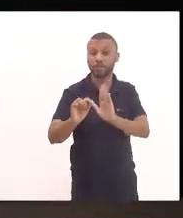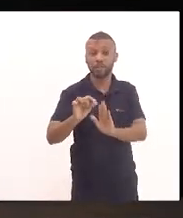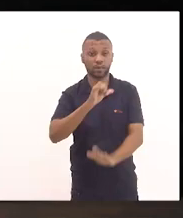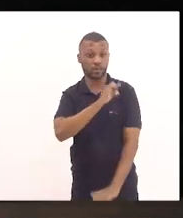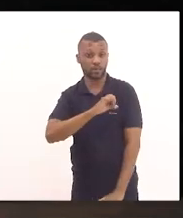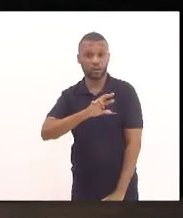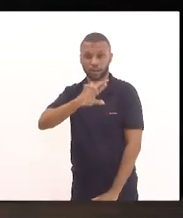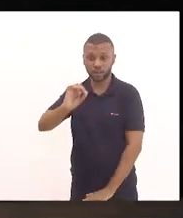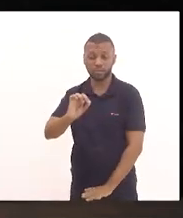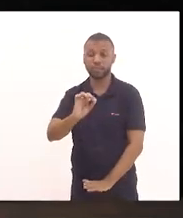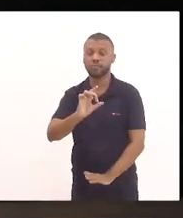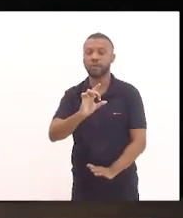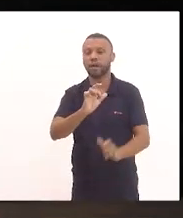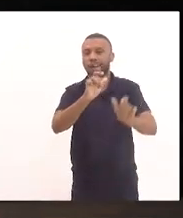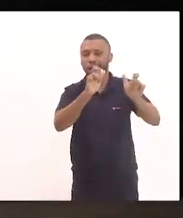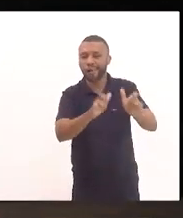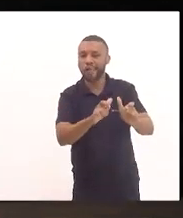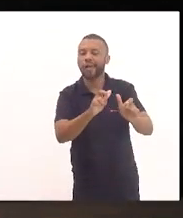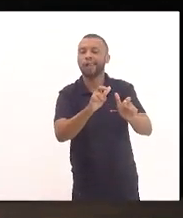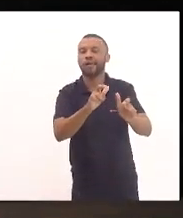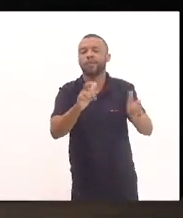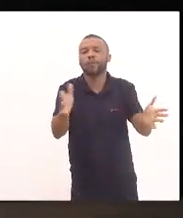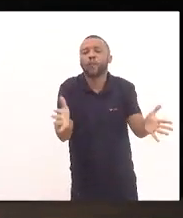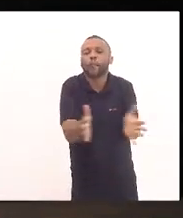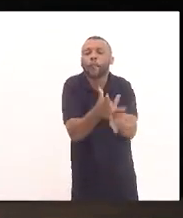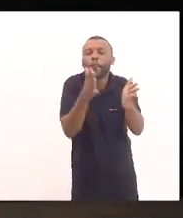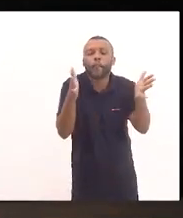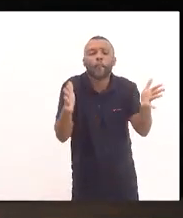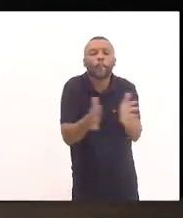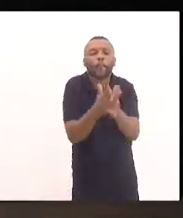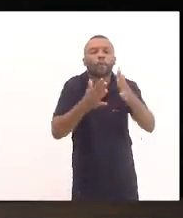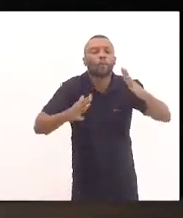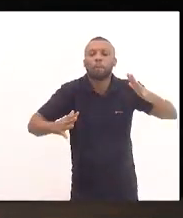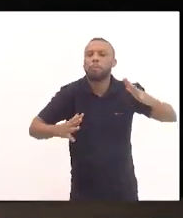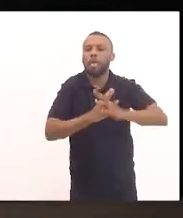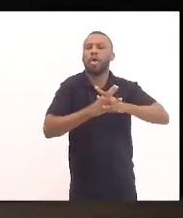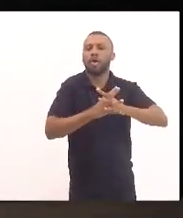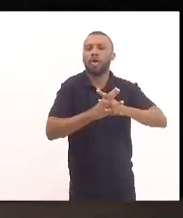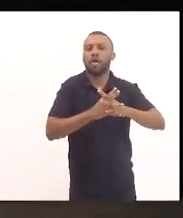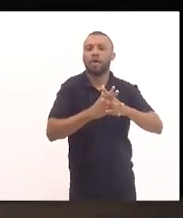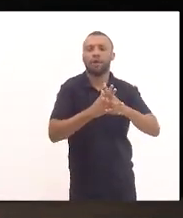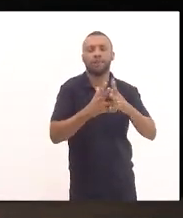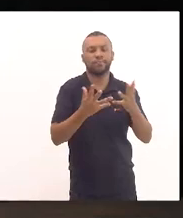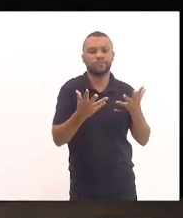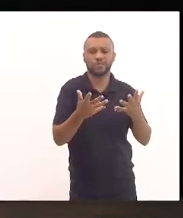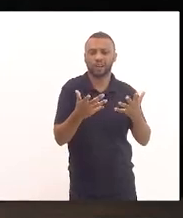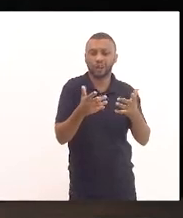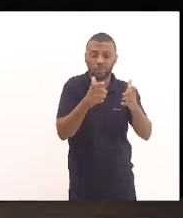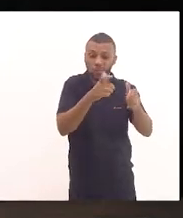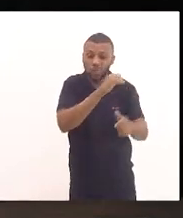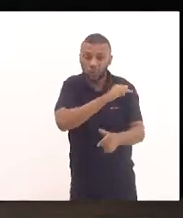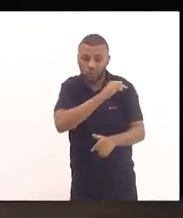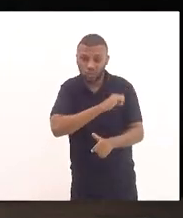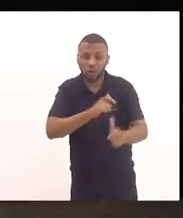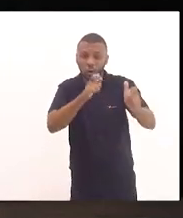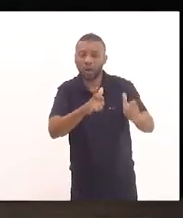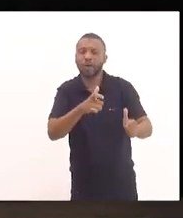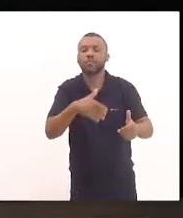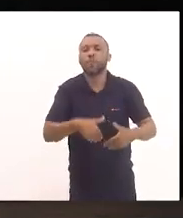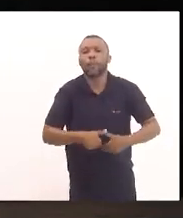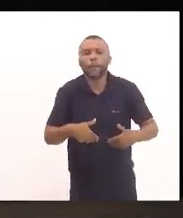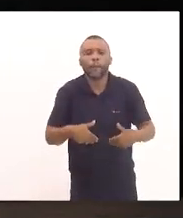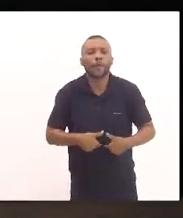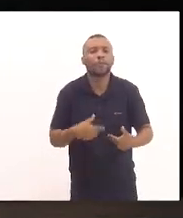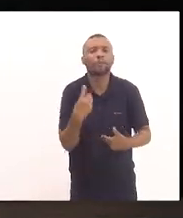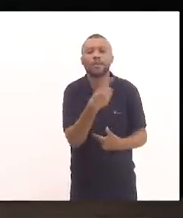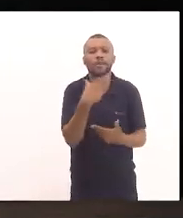lugar de extrema pobreza, e a gente vem discutindo isso aqui, a um lugar de fome, de extrema pobreza, e a gente tem visto